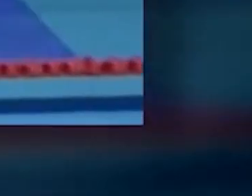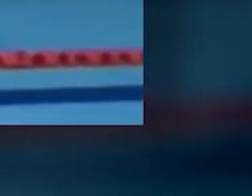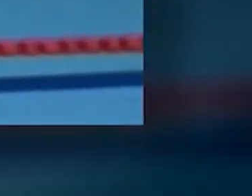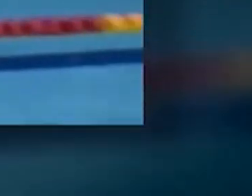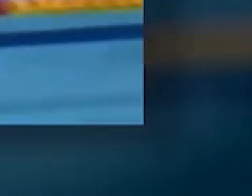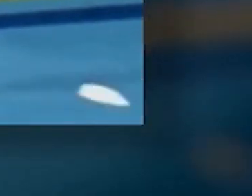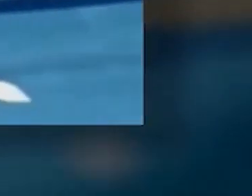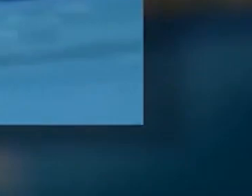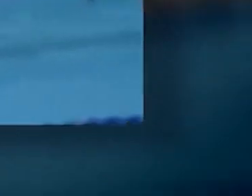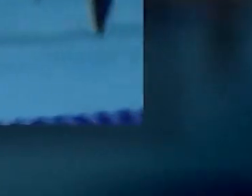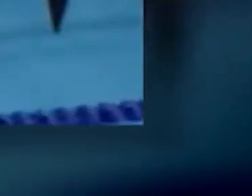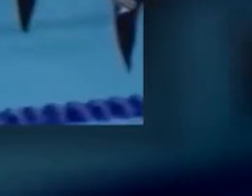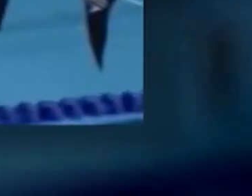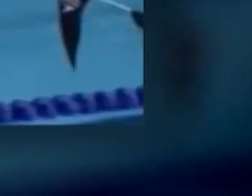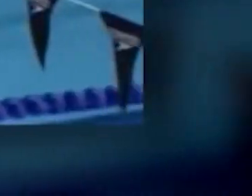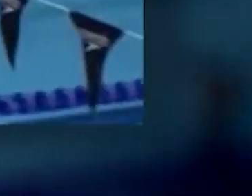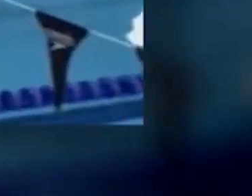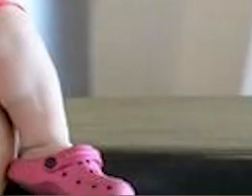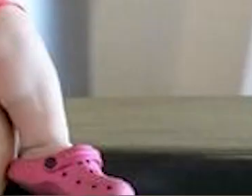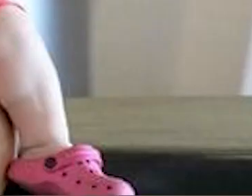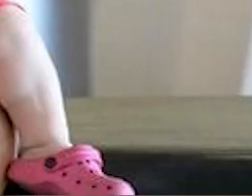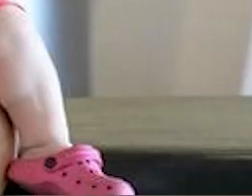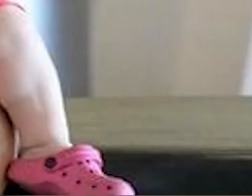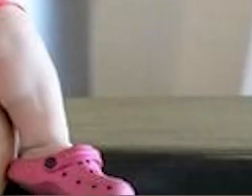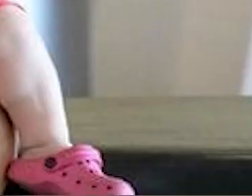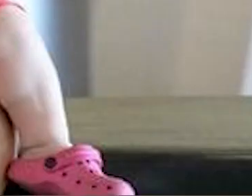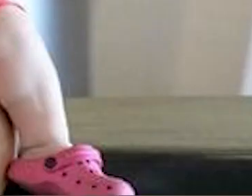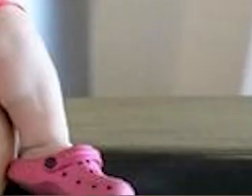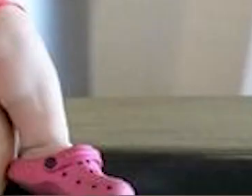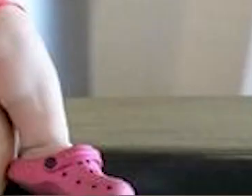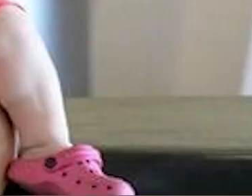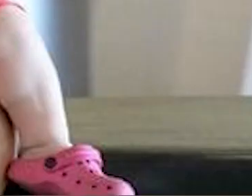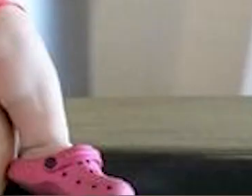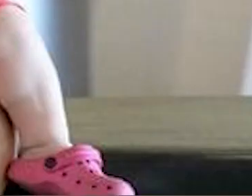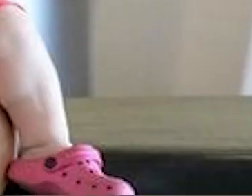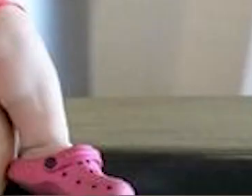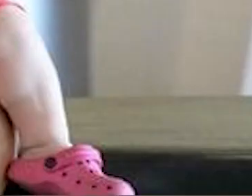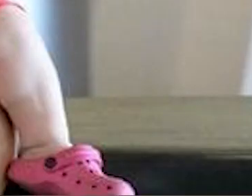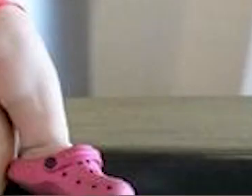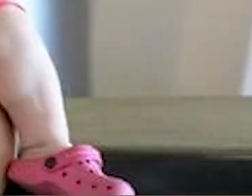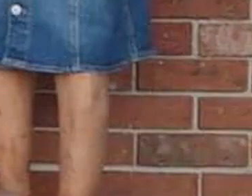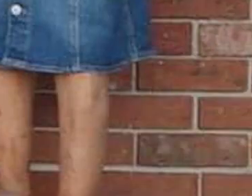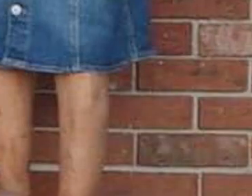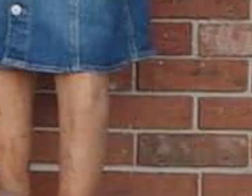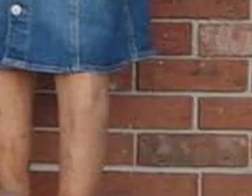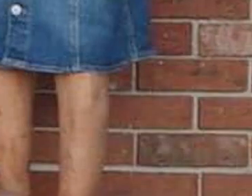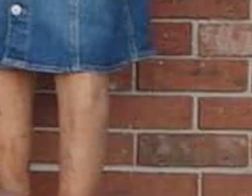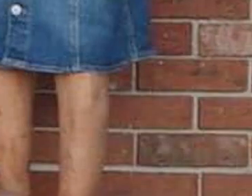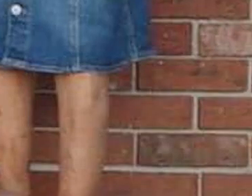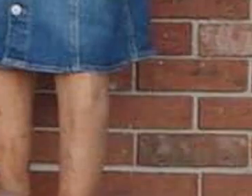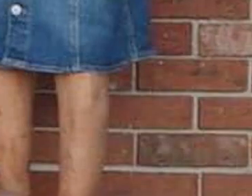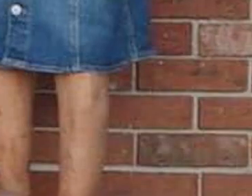cidadania e a inclusão. A verdade é, características físicas, como peso, altura, cultura,